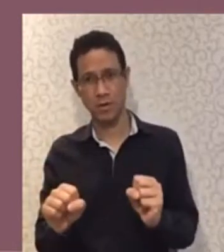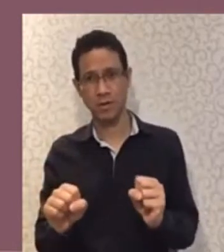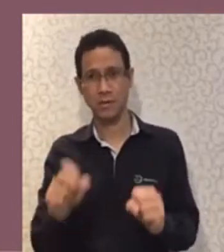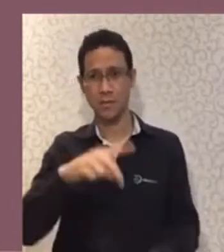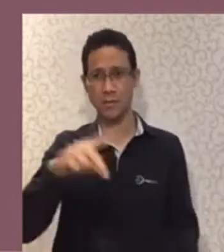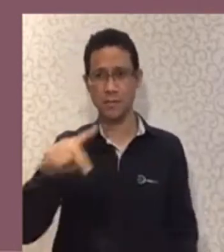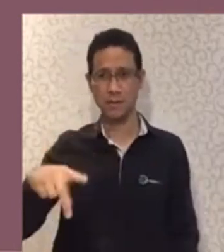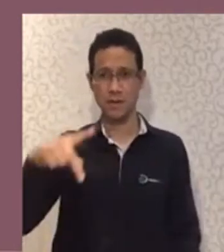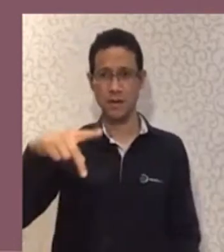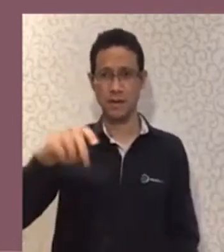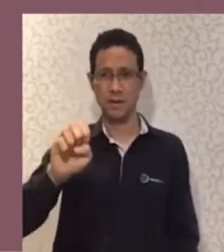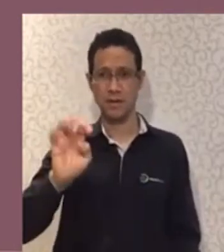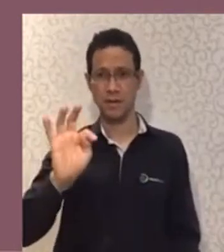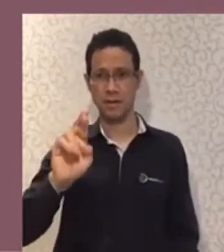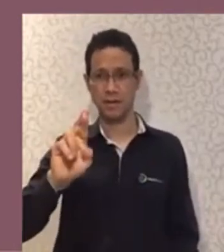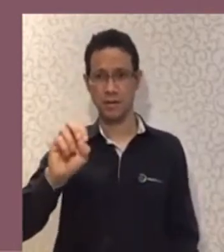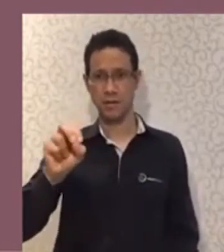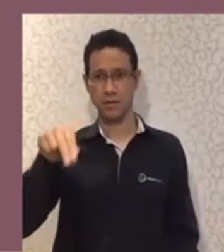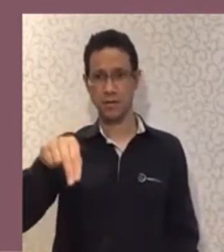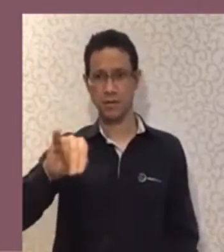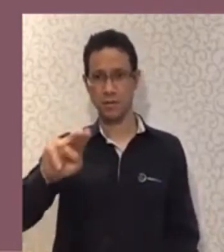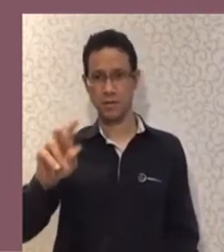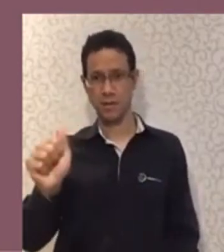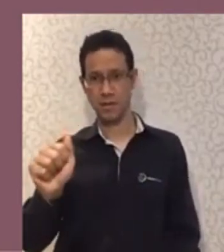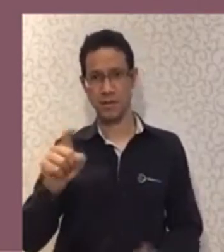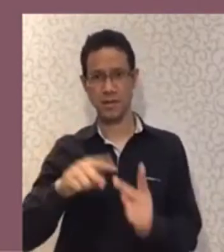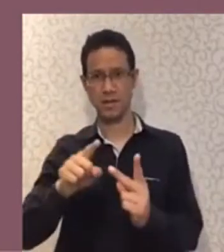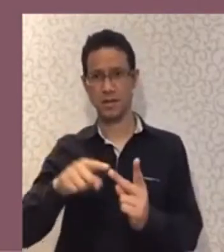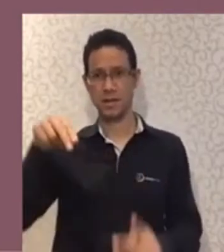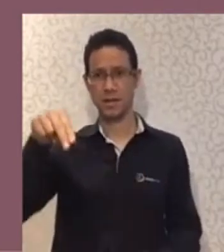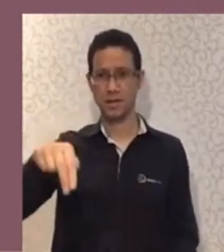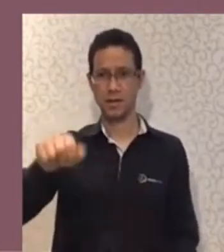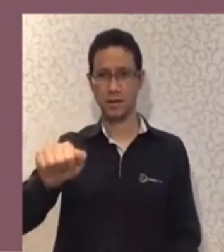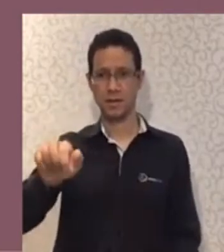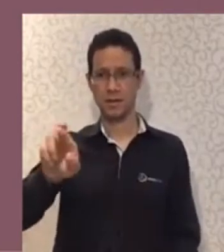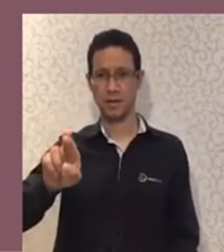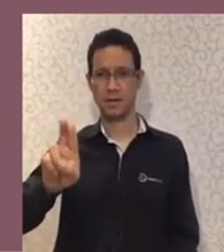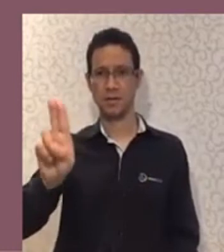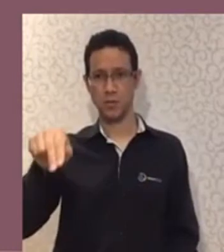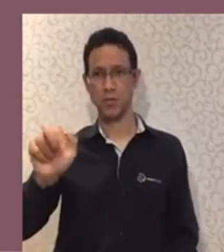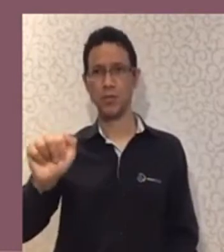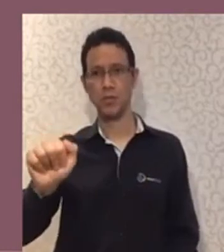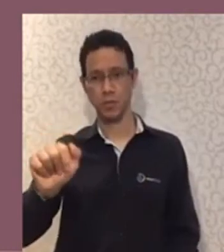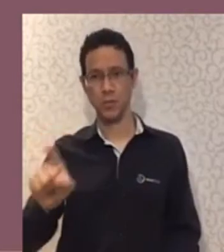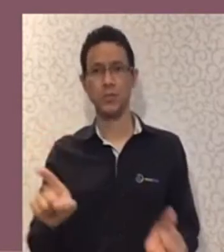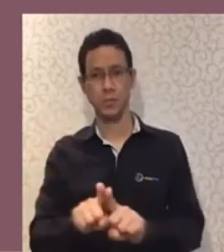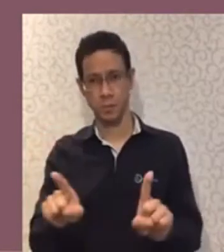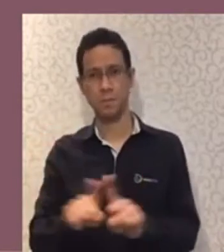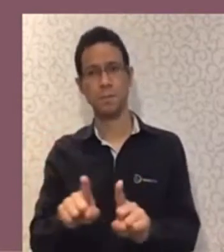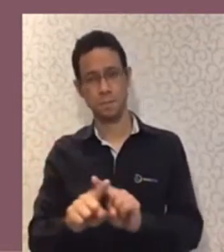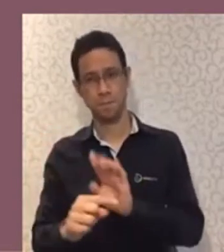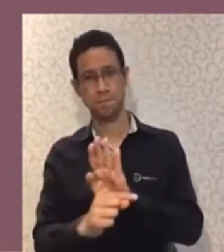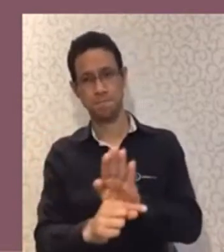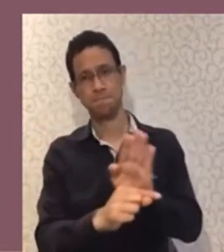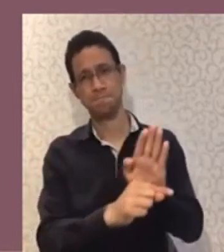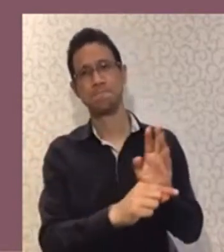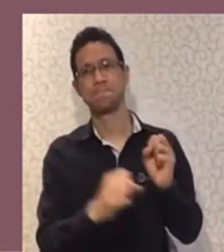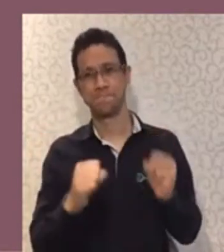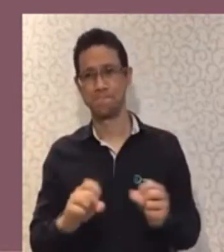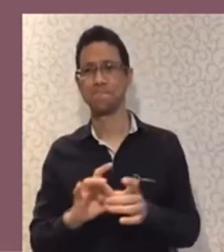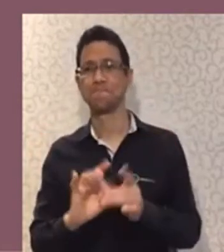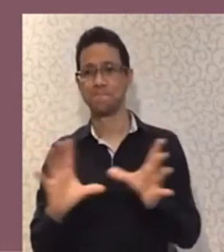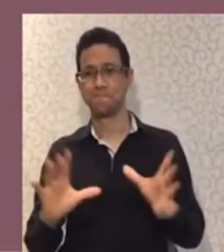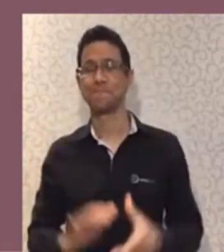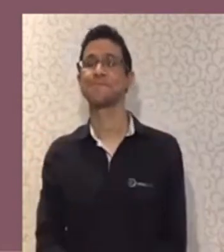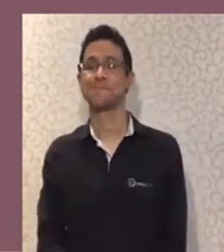Petronília e a Naruna, sinta-se à vontade para também trazer contribuições,